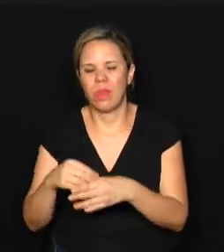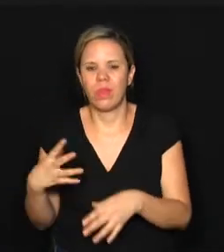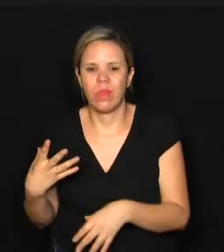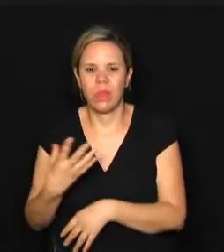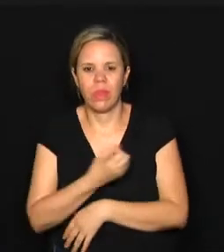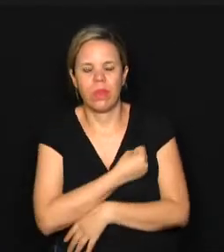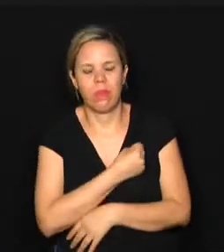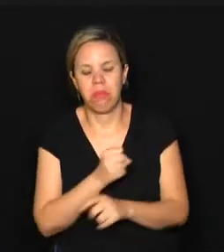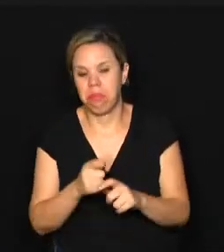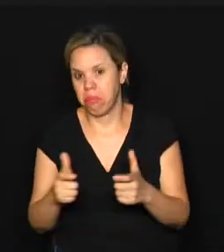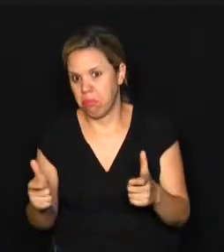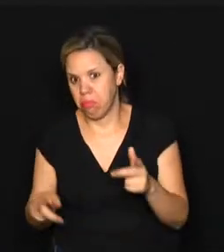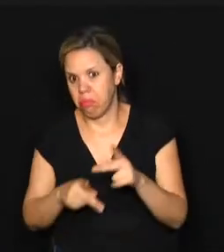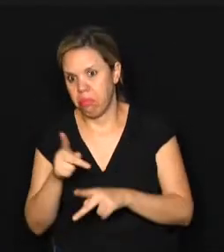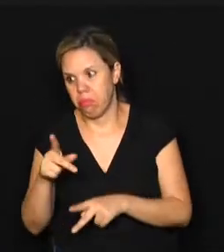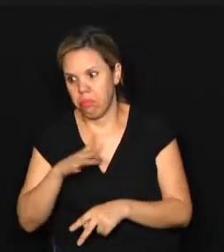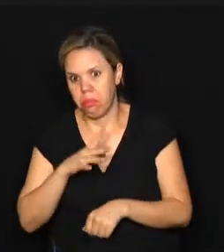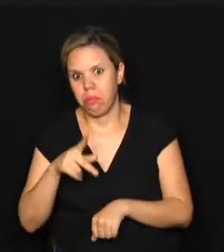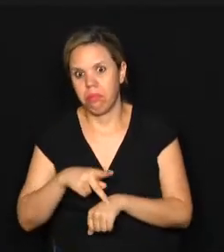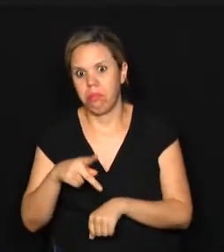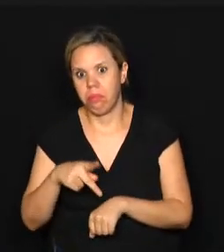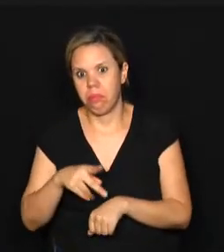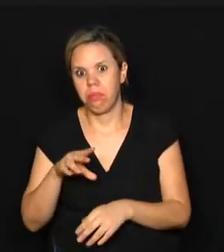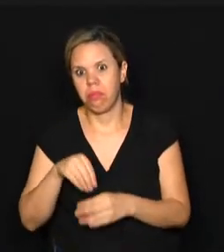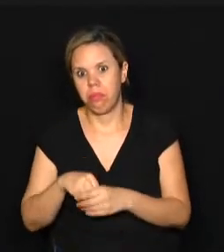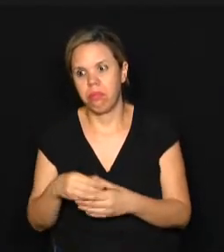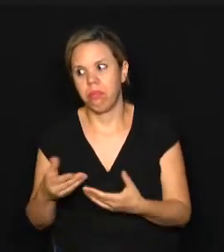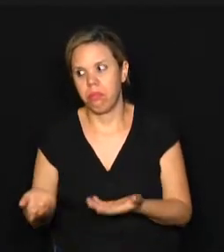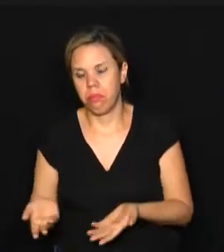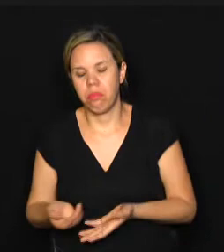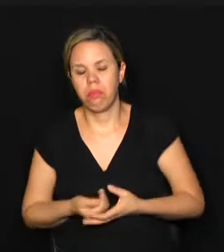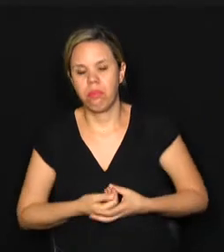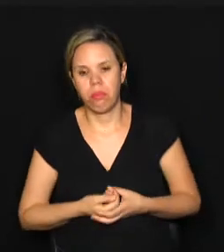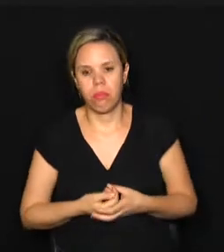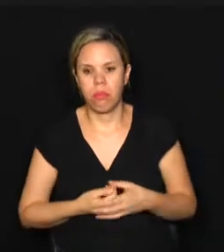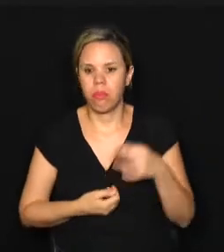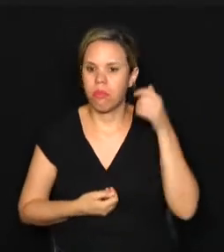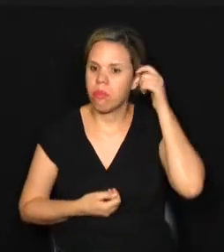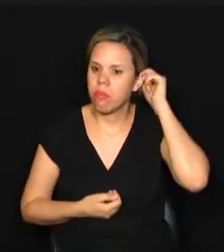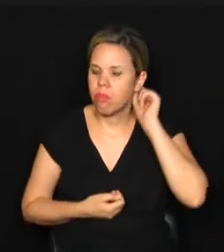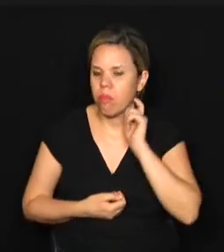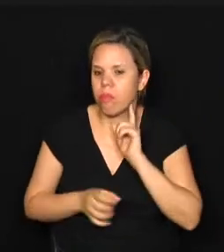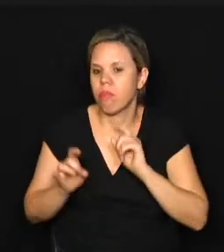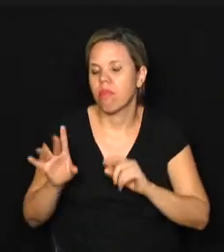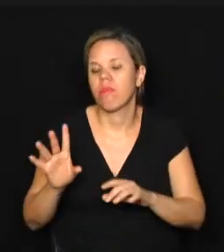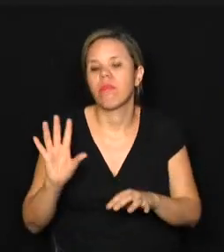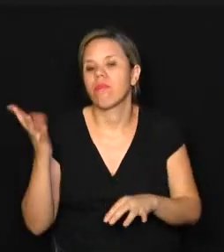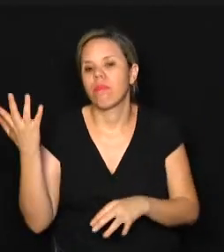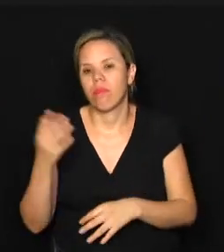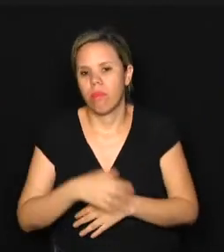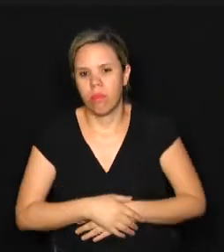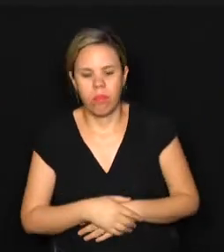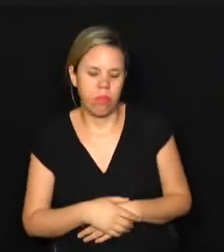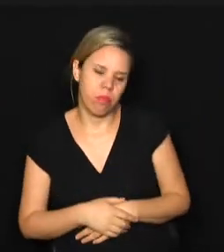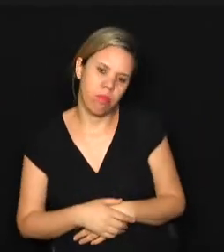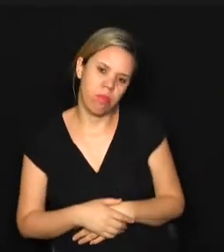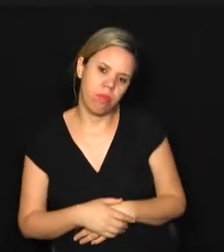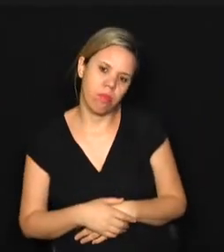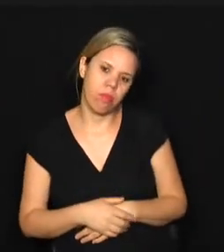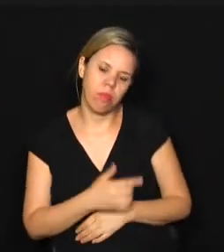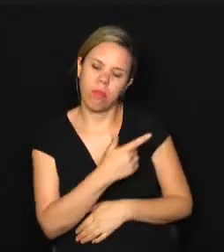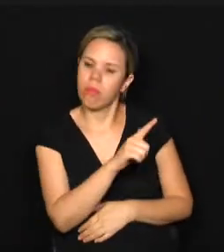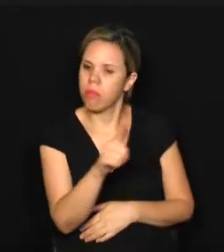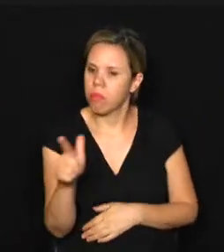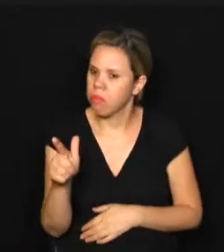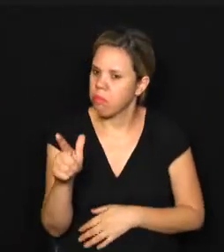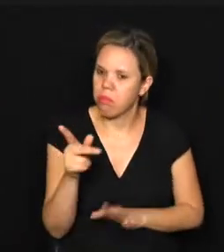boa parte de Pedreira está dentro dessa zona de autossalvamento. Só que o que acontece? Não existe um